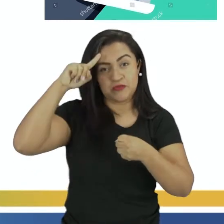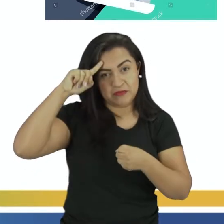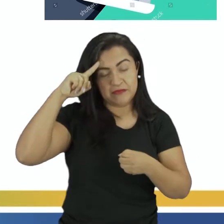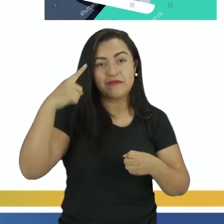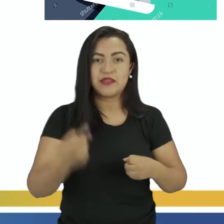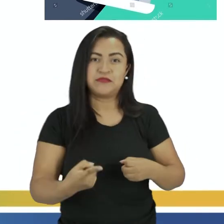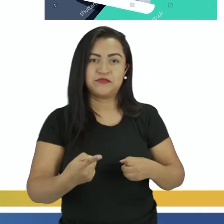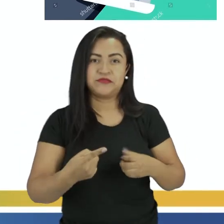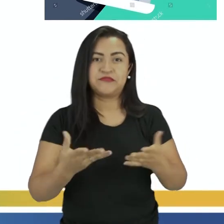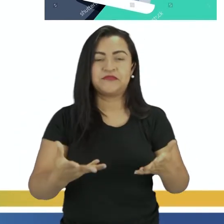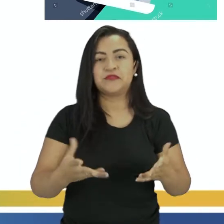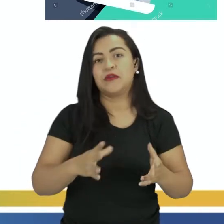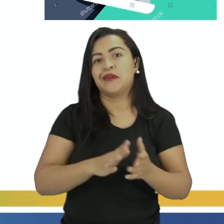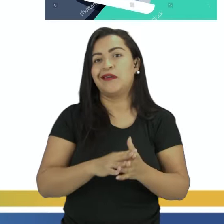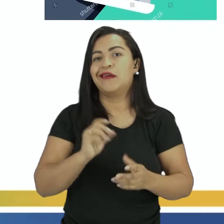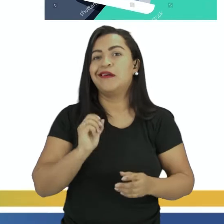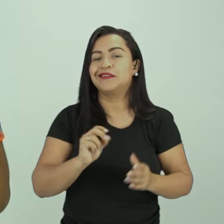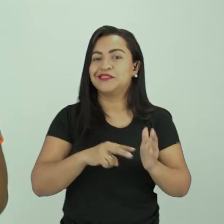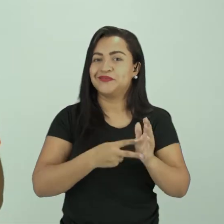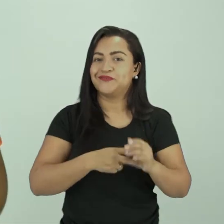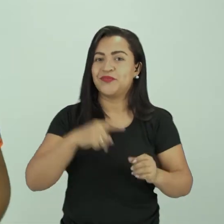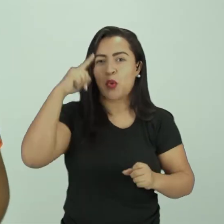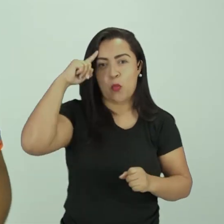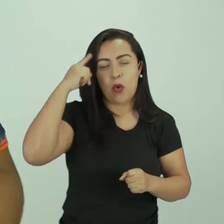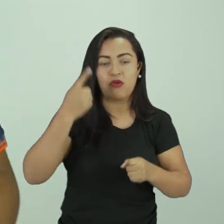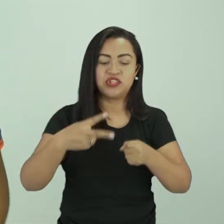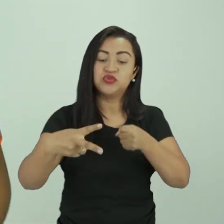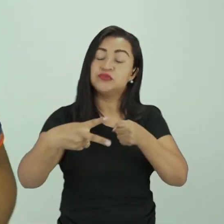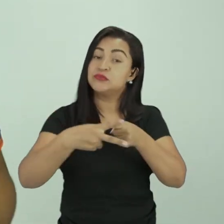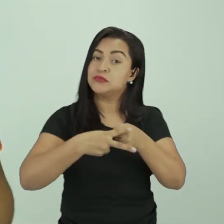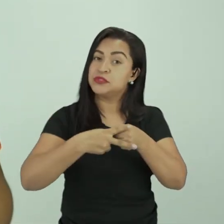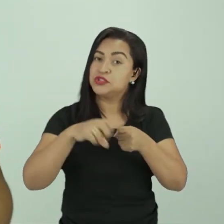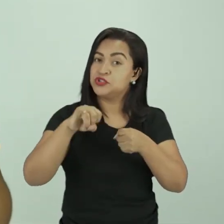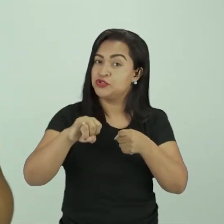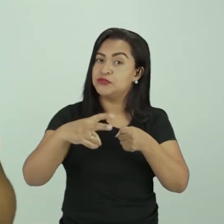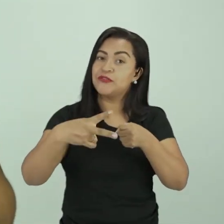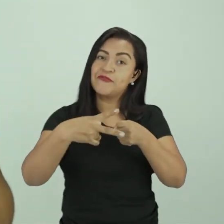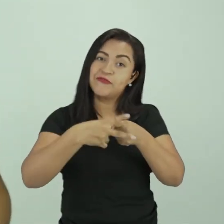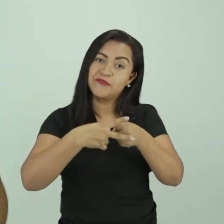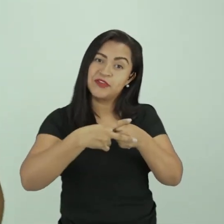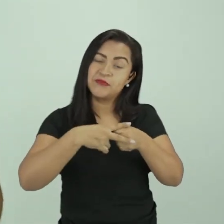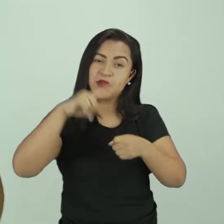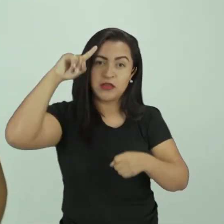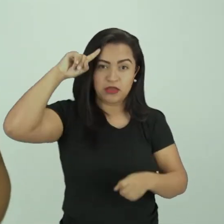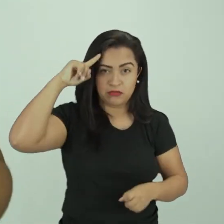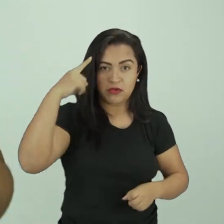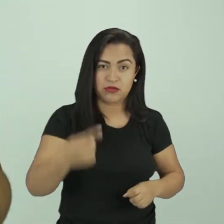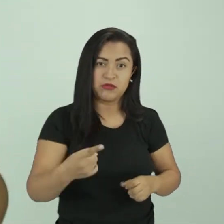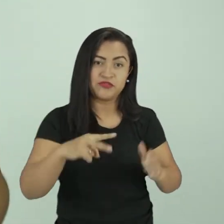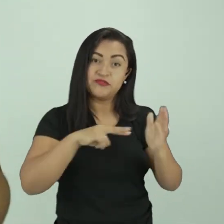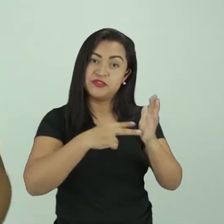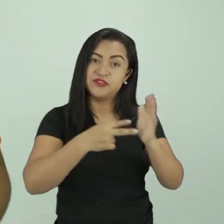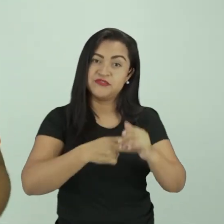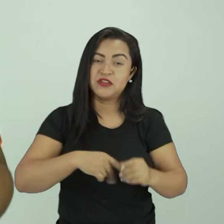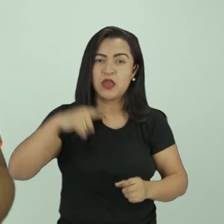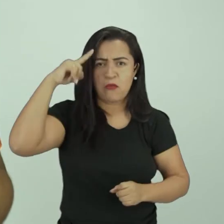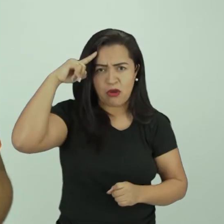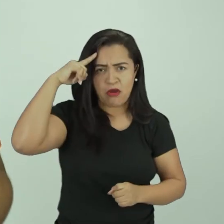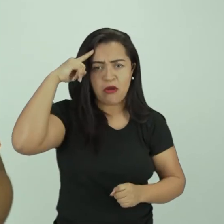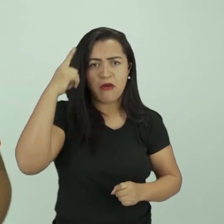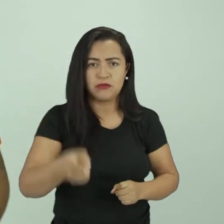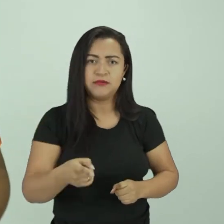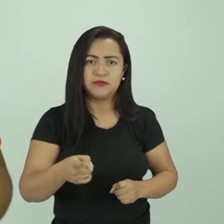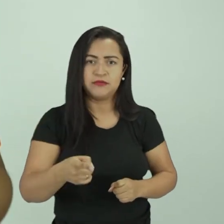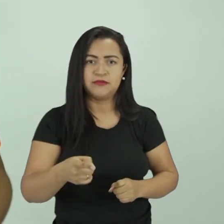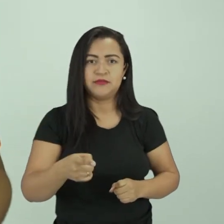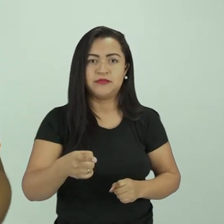o quê? Uma ordem. Então, se o verbo é imperativo, quer dizer que ele vai indicar uma ordem.